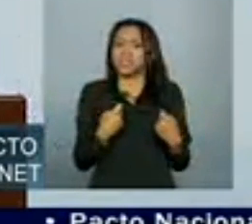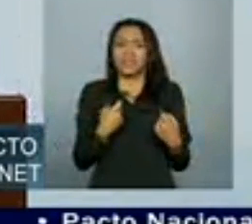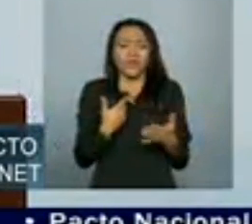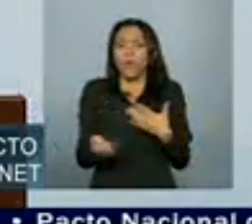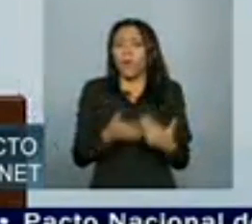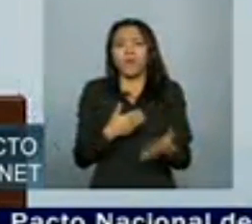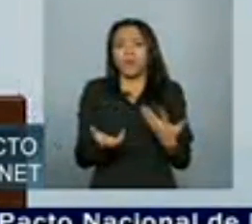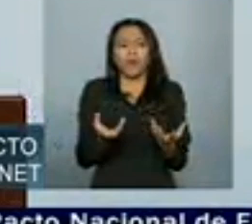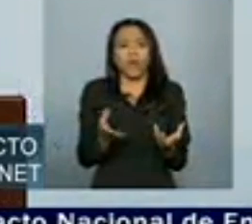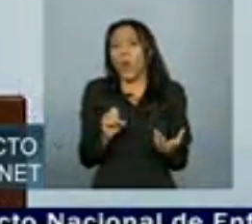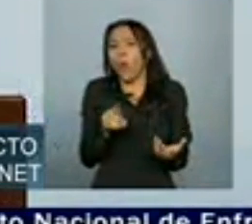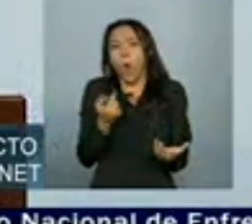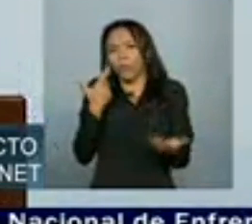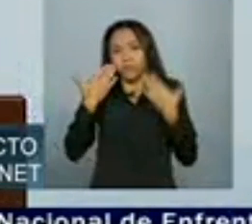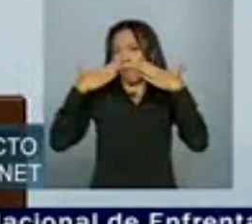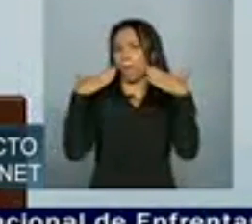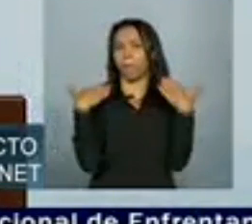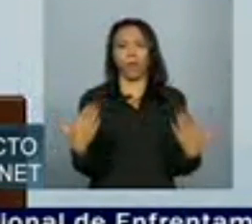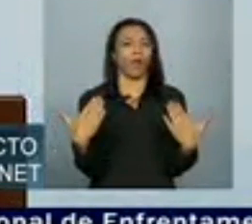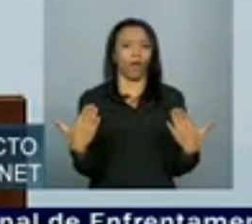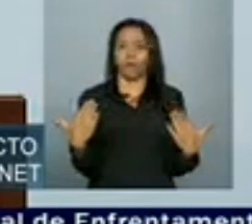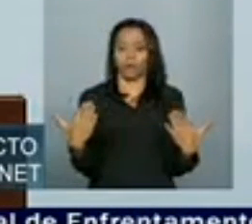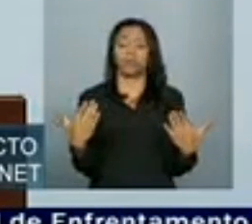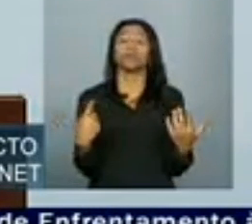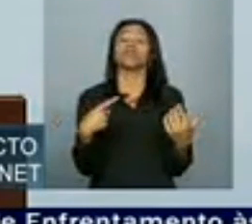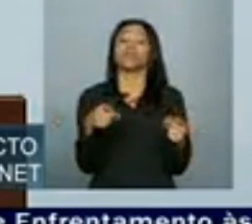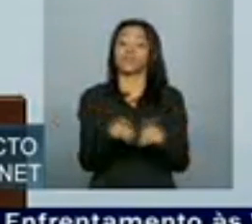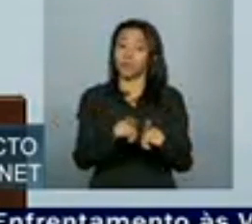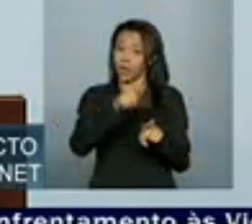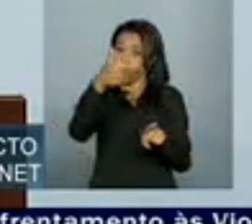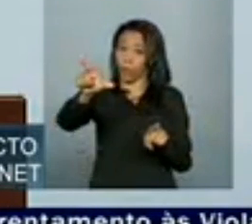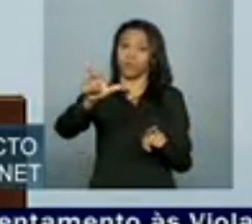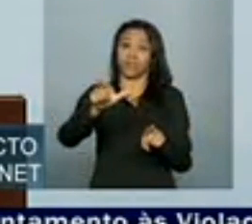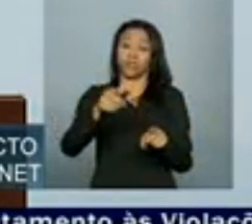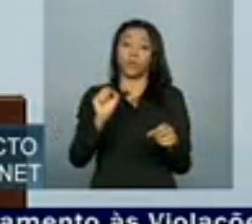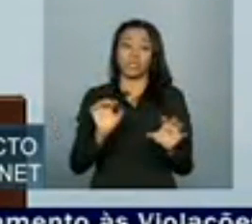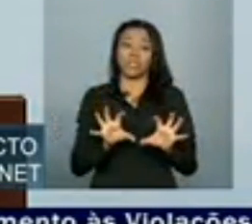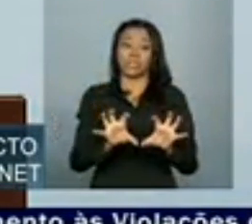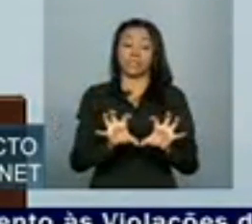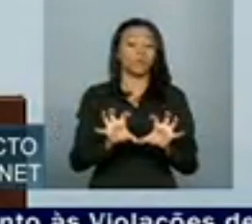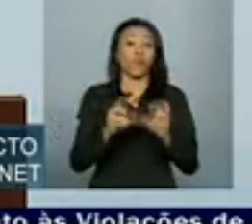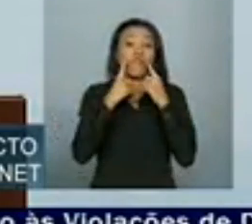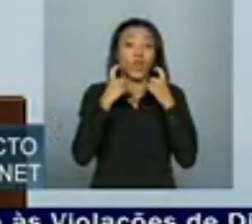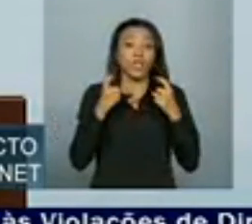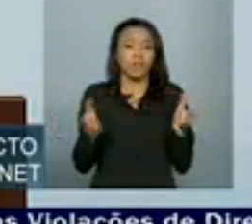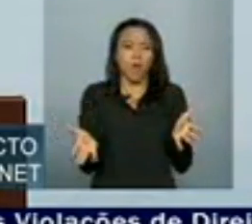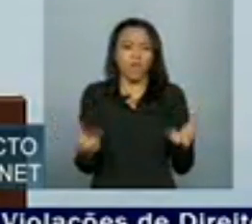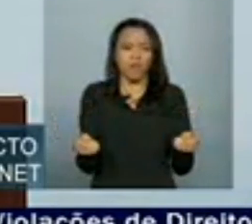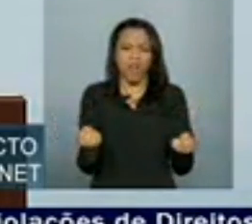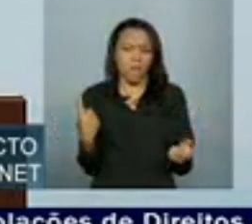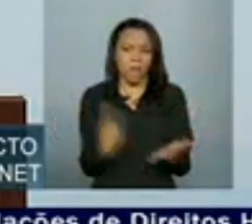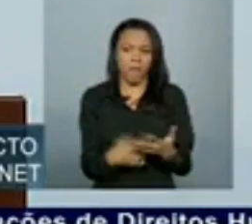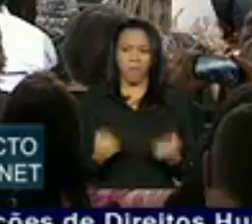formas. A discriminação e também o incitamento à violência contra outros.